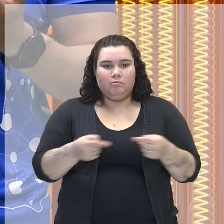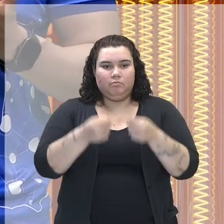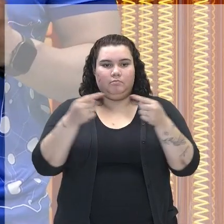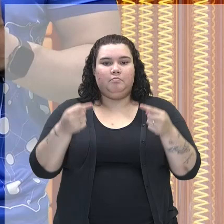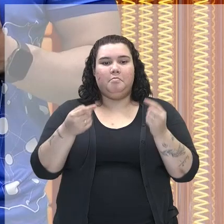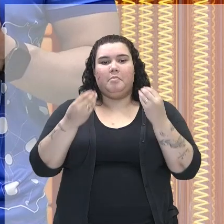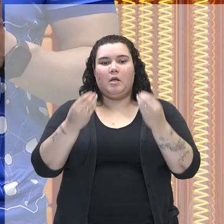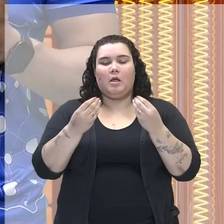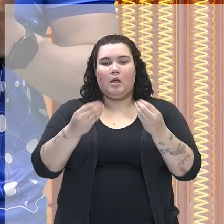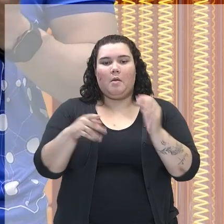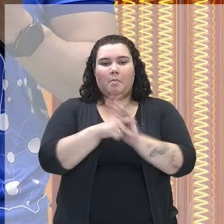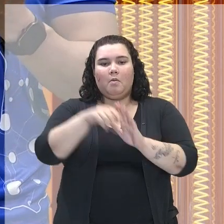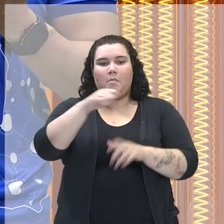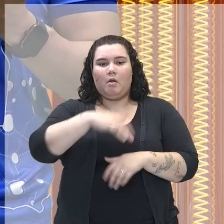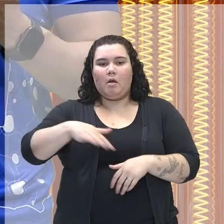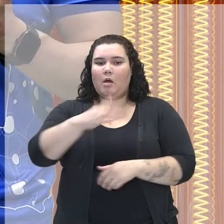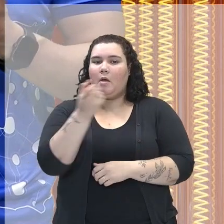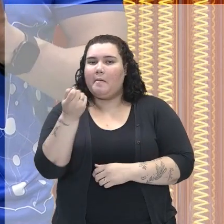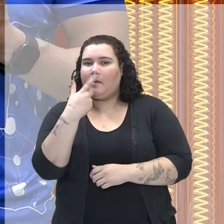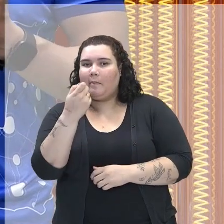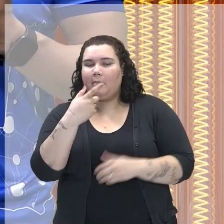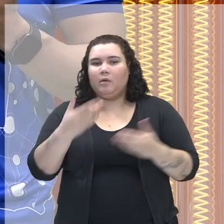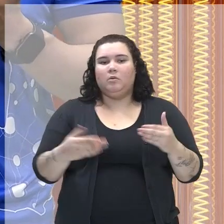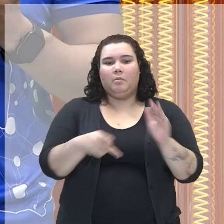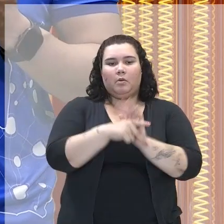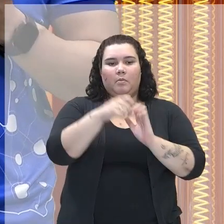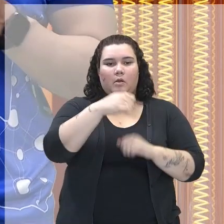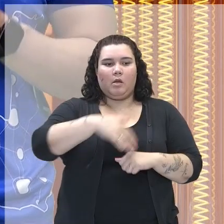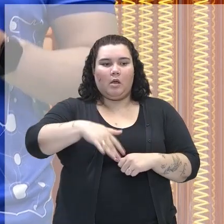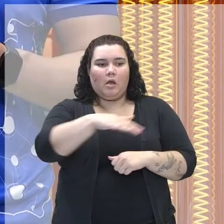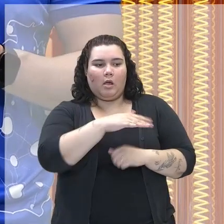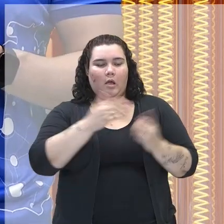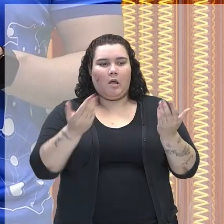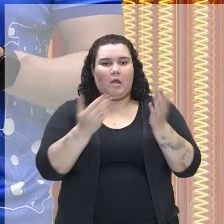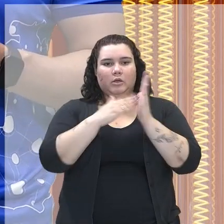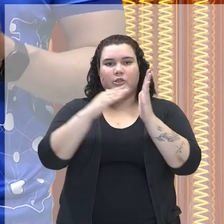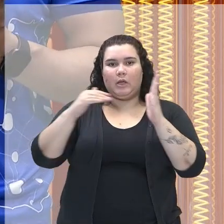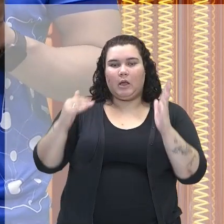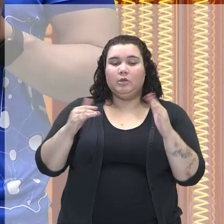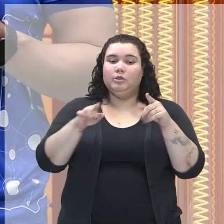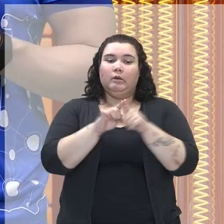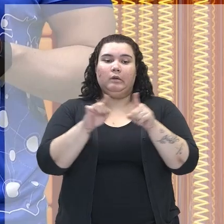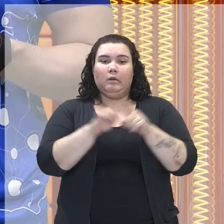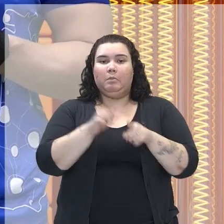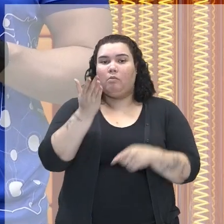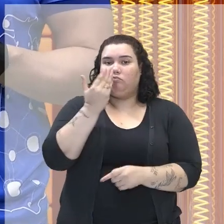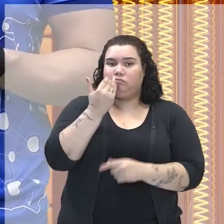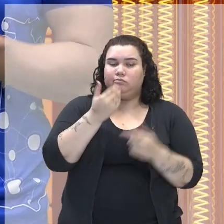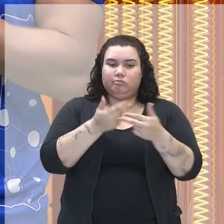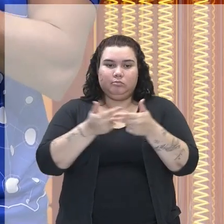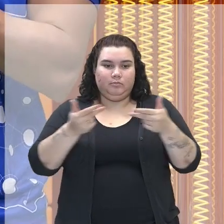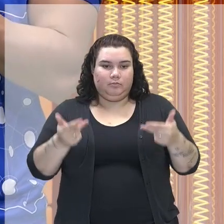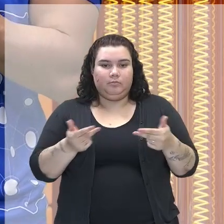a indústria farmacêutica, para a indústria de cosmético e também para a indústria alimentícia. Acredita-se que a